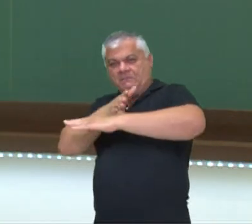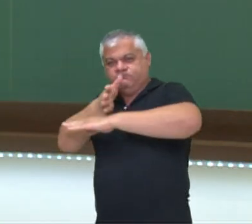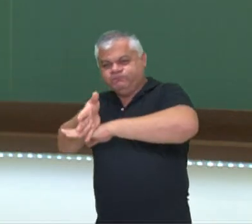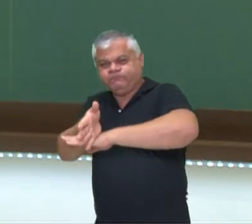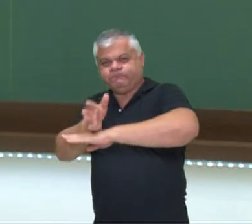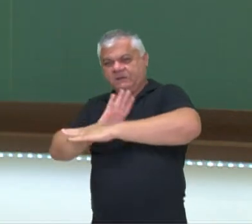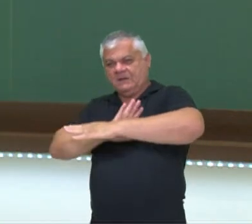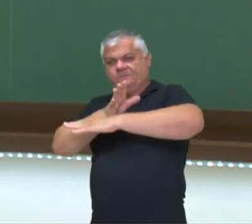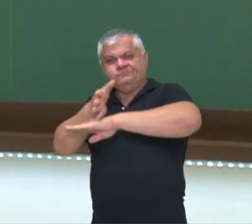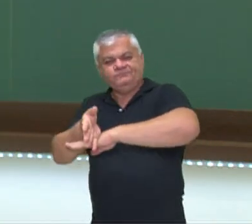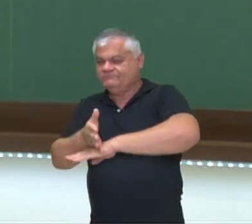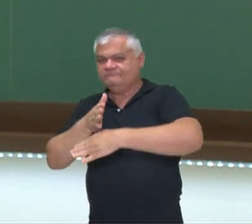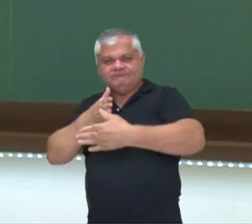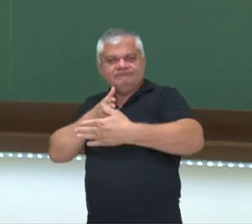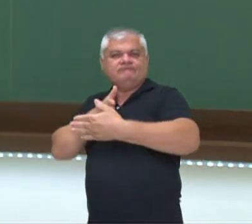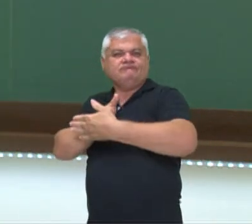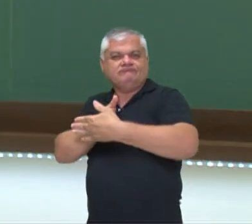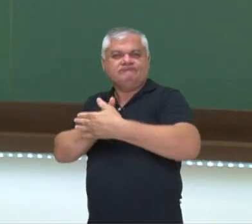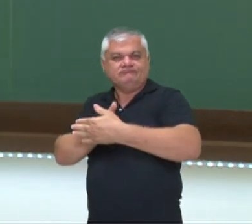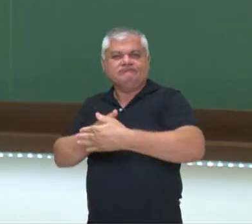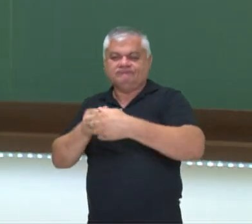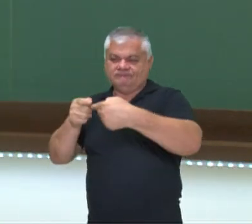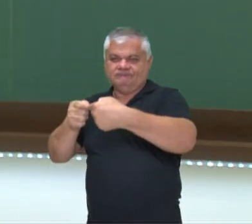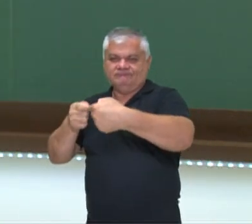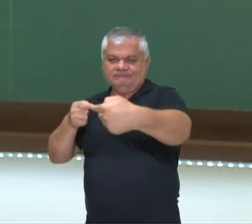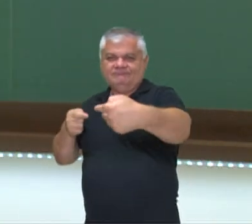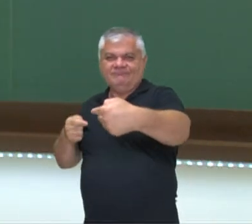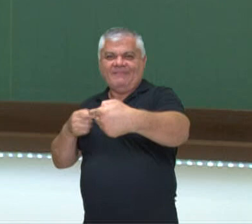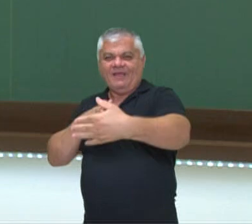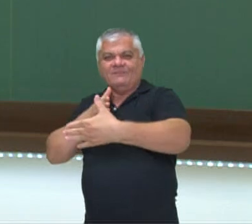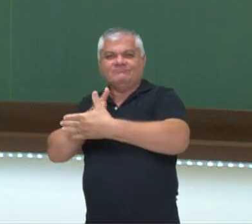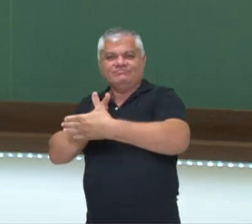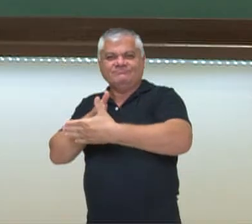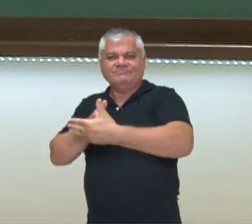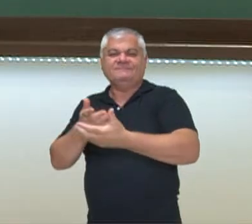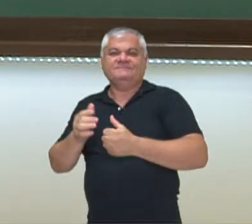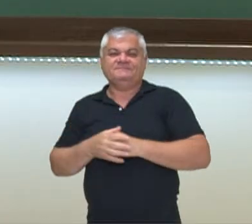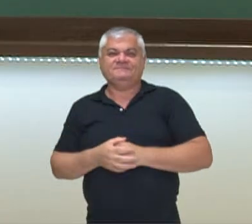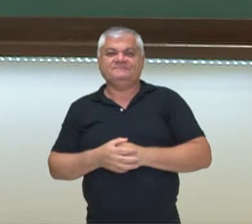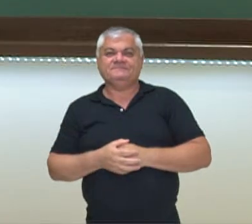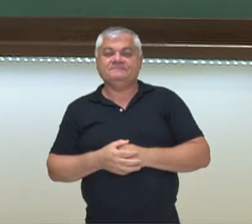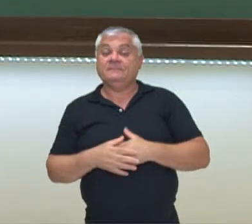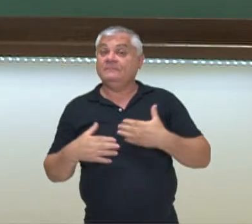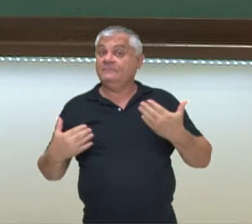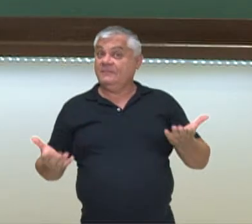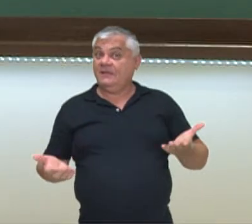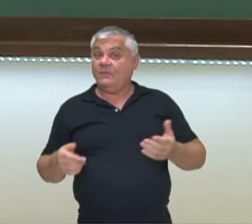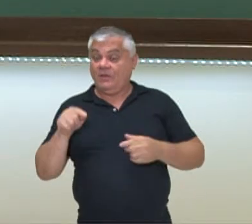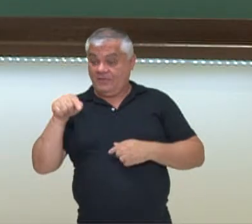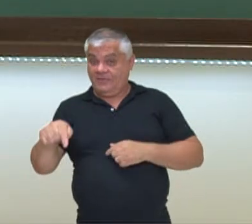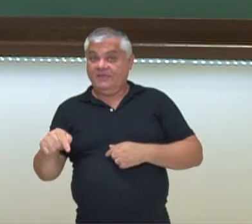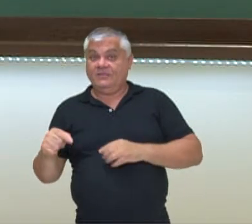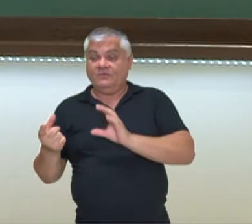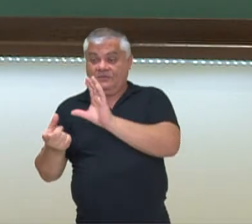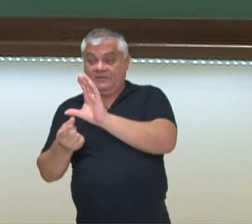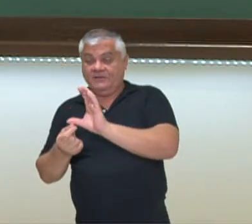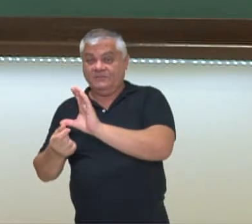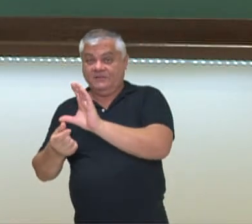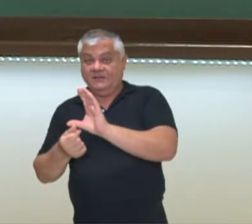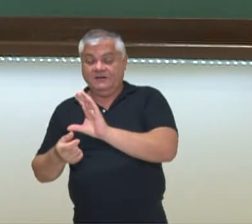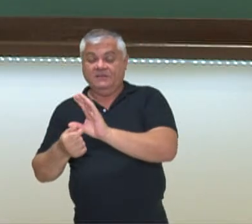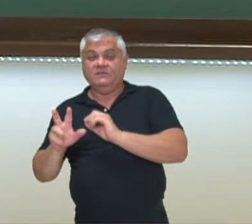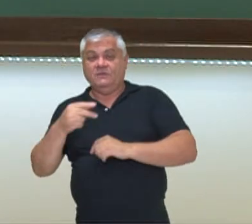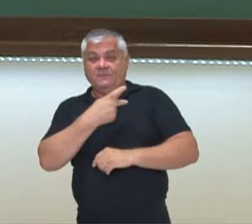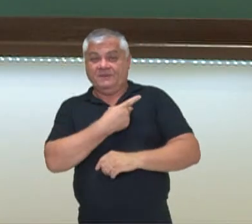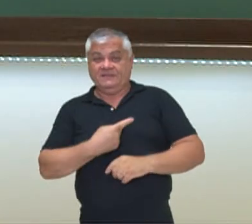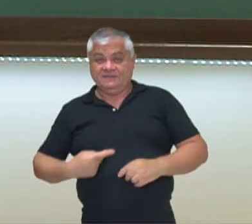Ocidental avançassem no socialismo soviético. E, pelo lado capitalista, Winston Churchill usou essa